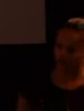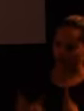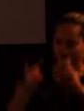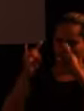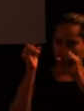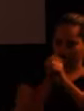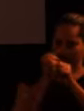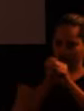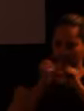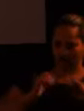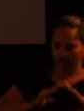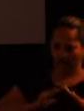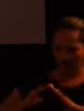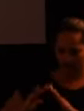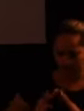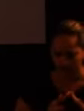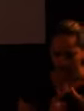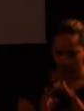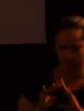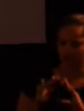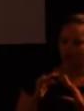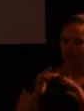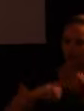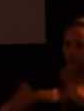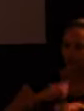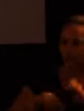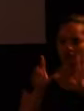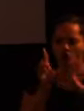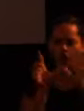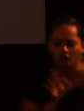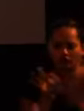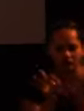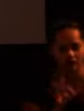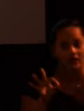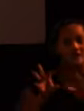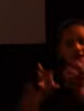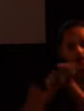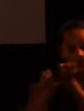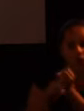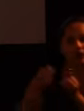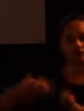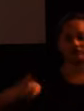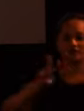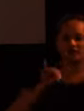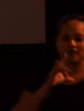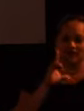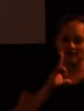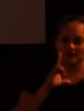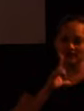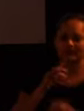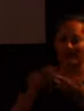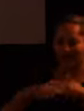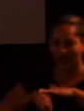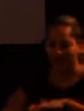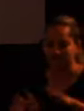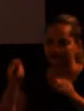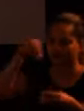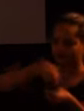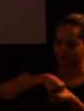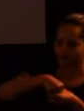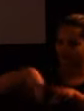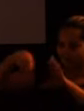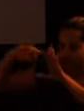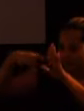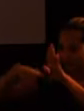fazer unidade habitacional, vou fazer unidade empresarial, ele vai fazer essa conta, tá? Então esse é um elemento novo que o plano diretor trouxe, não é para todos